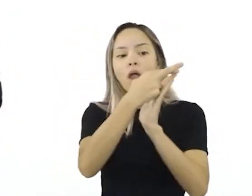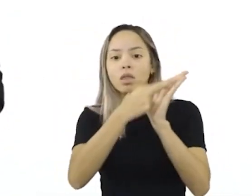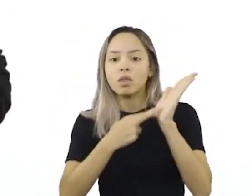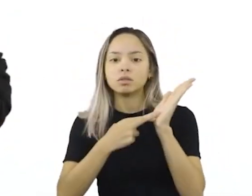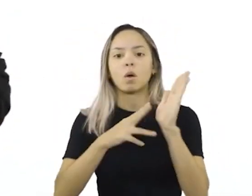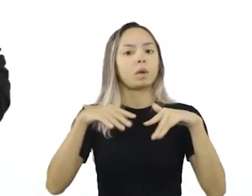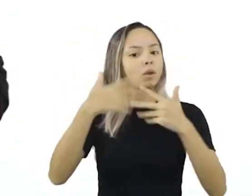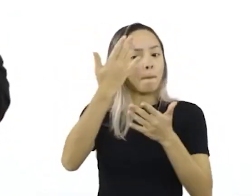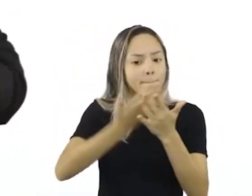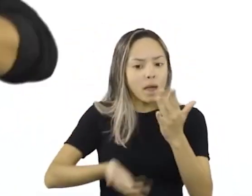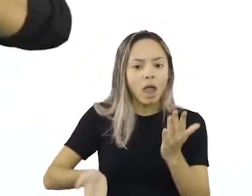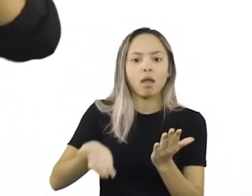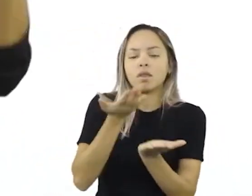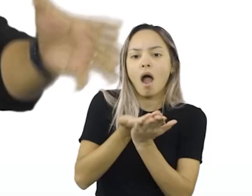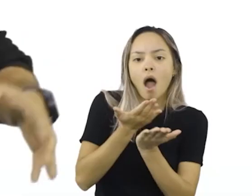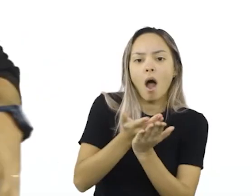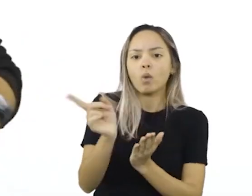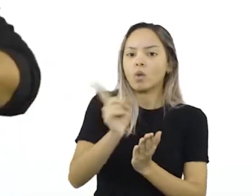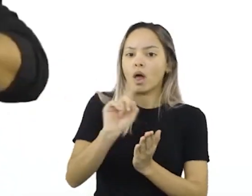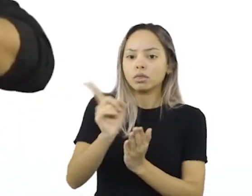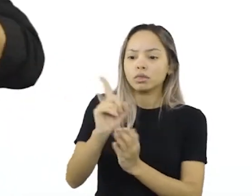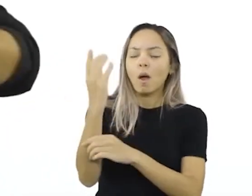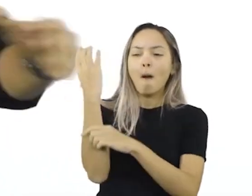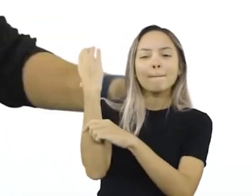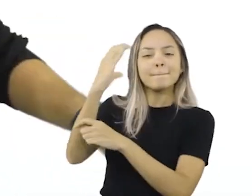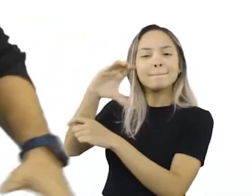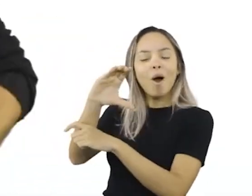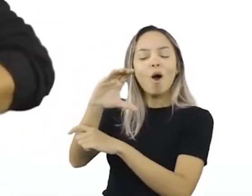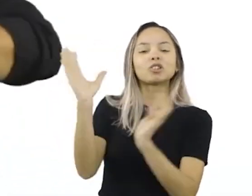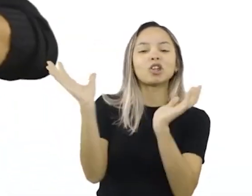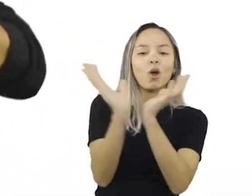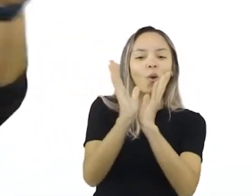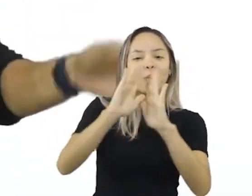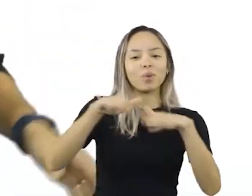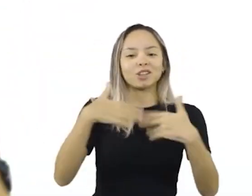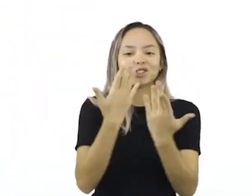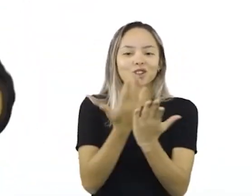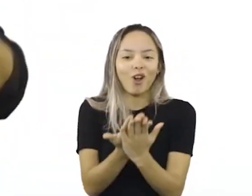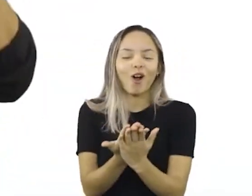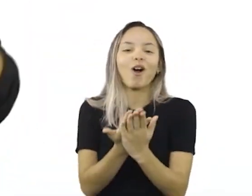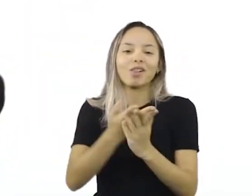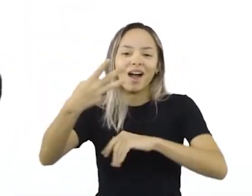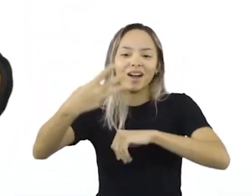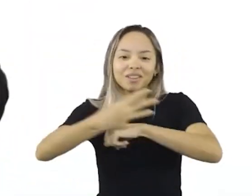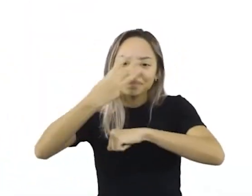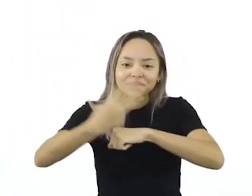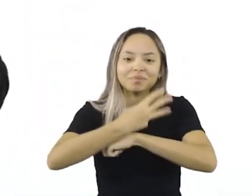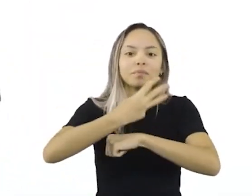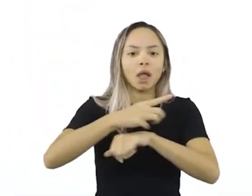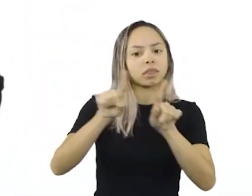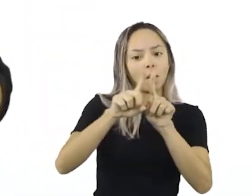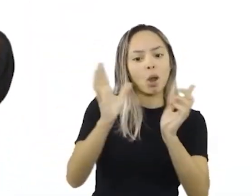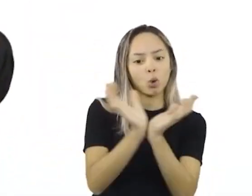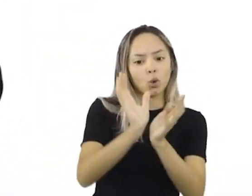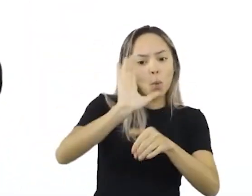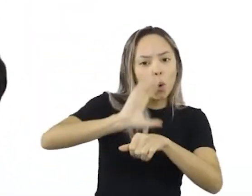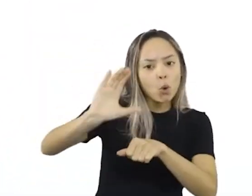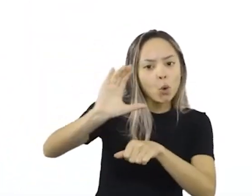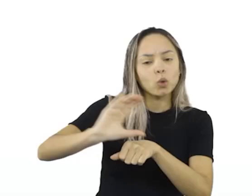já coloca aí no grupo da escola, do grupo do terceirão, do grupo do cursinho, porque a aula hoje